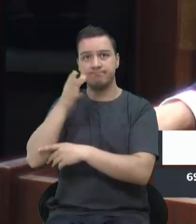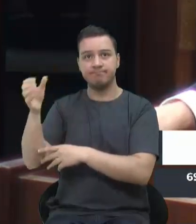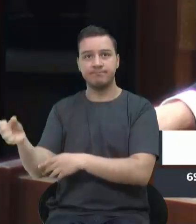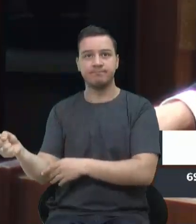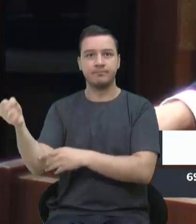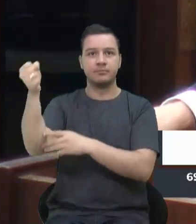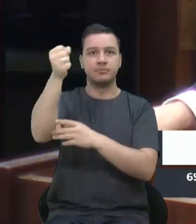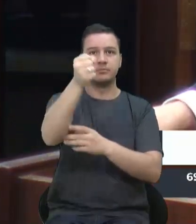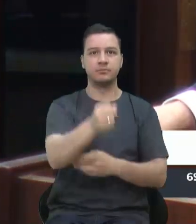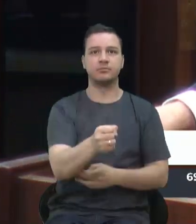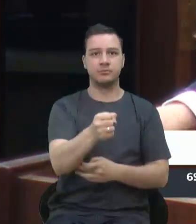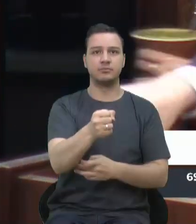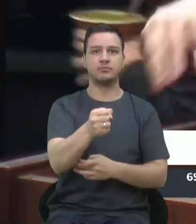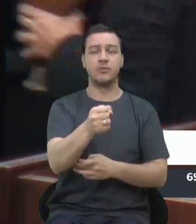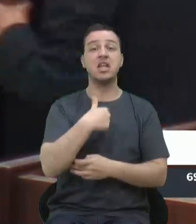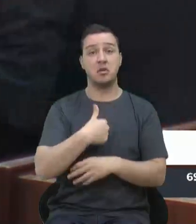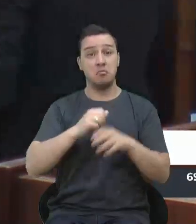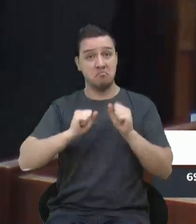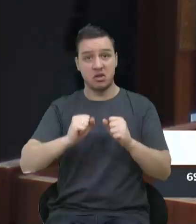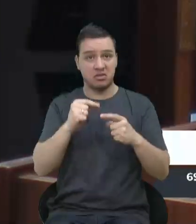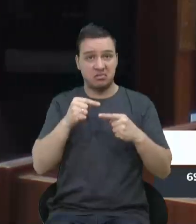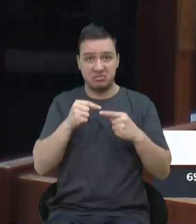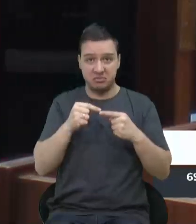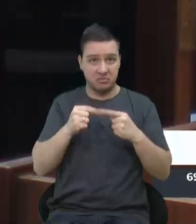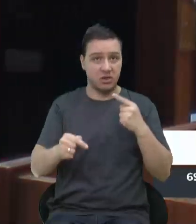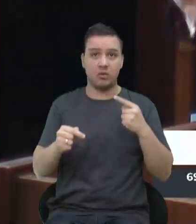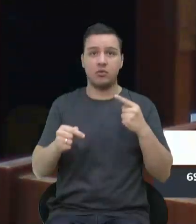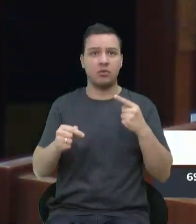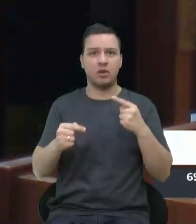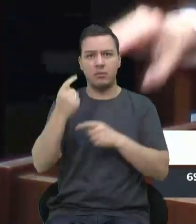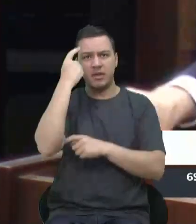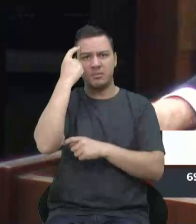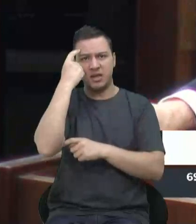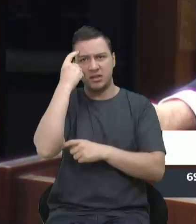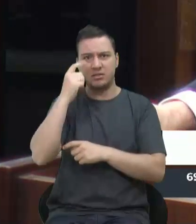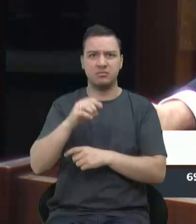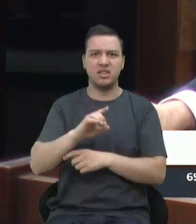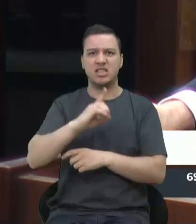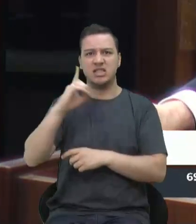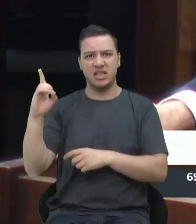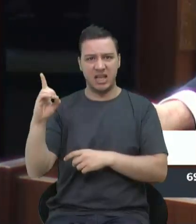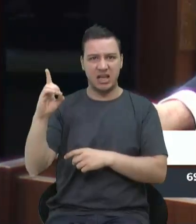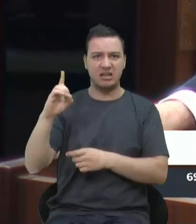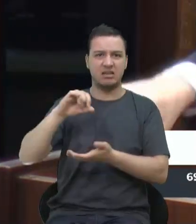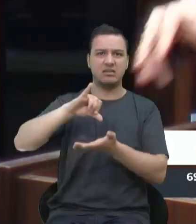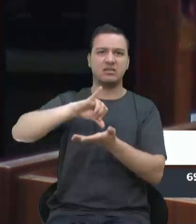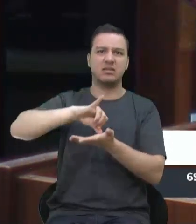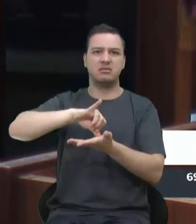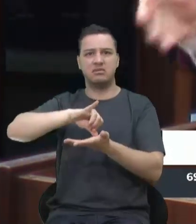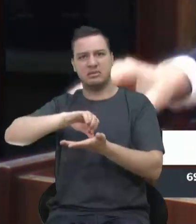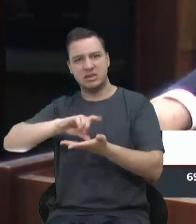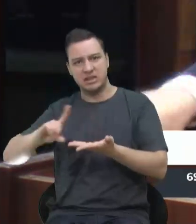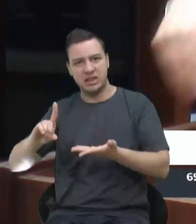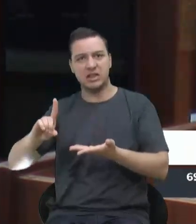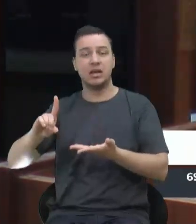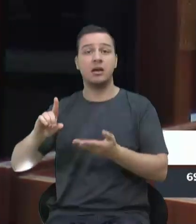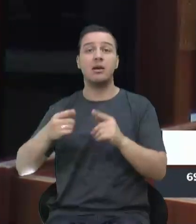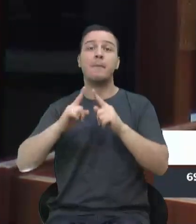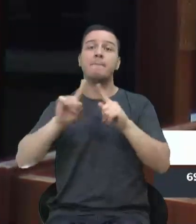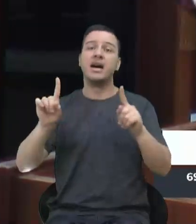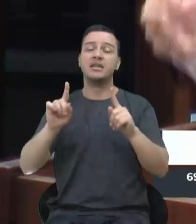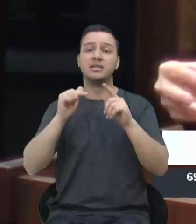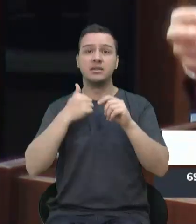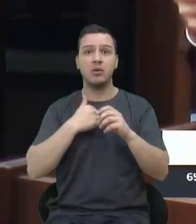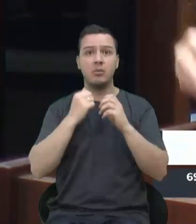estar aí. E eu posso não concordar com o pensamento de direita ou de centro-direita, mas eu devo admitir que é